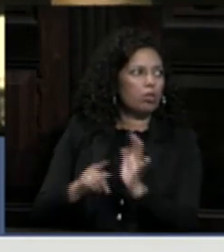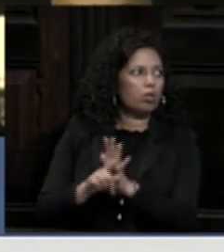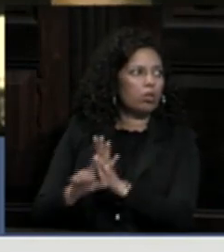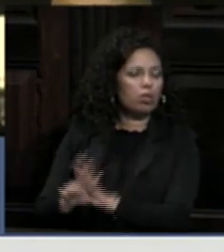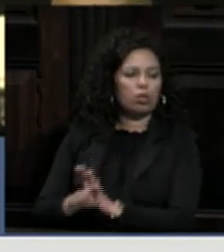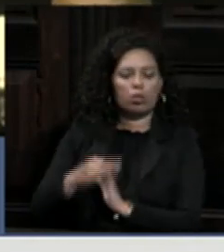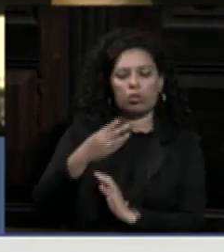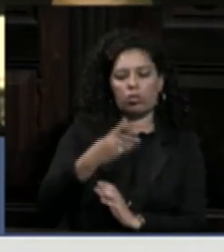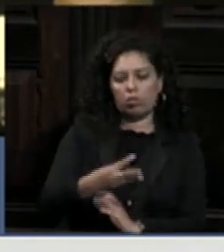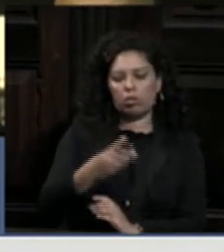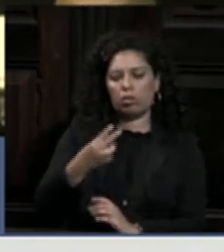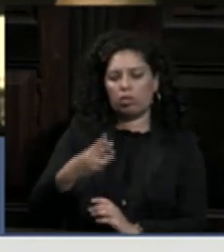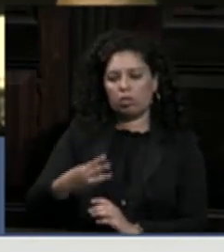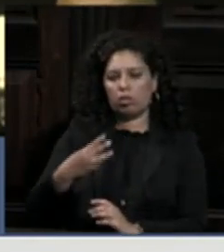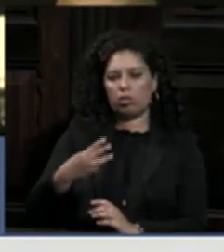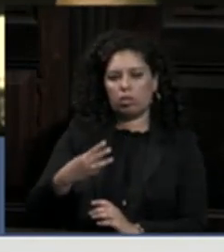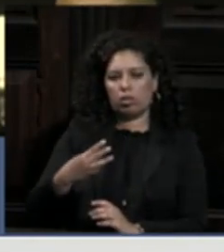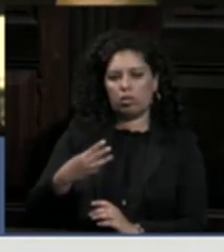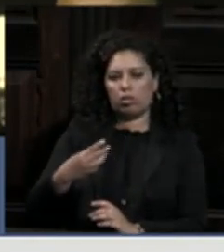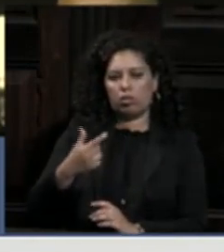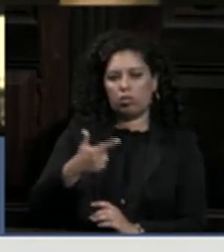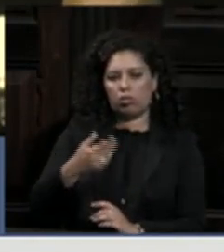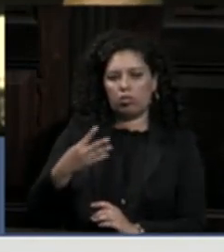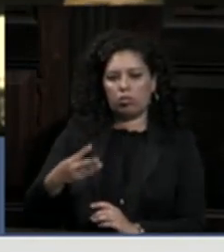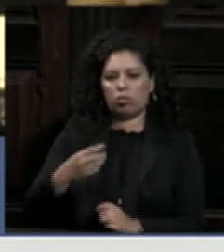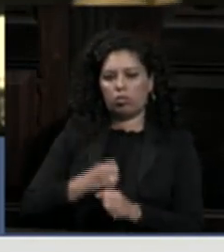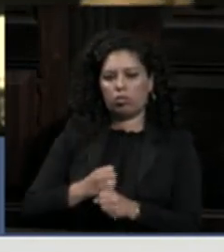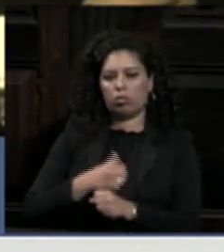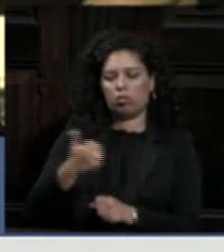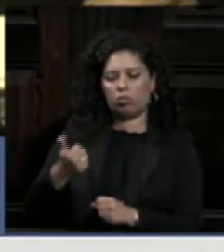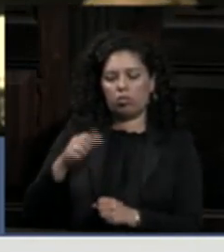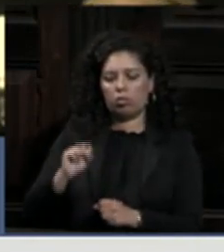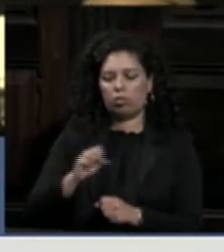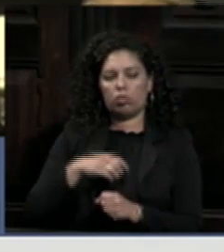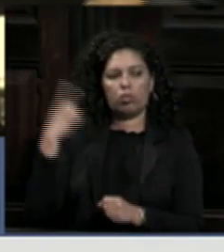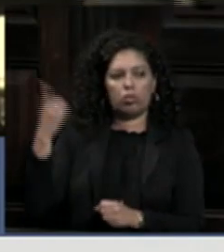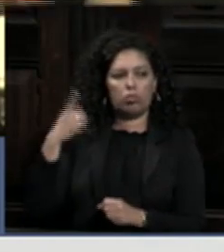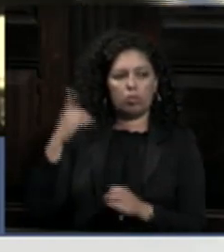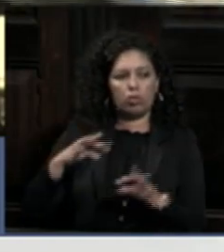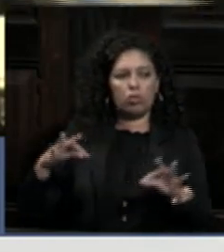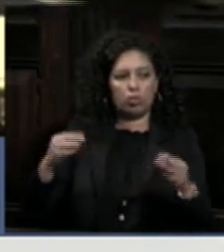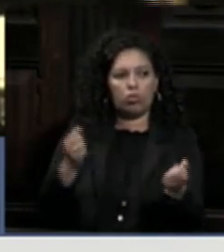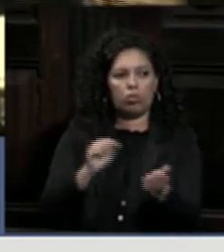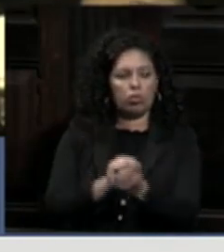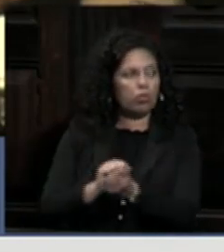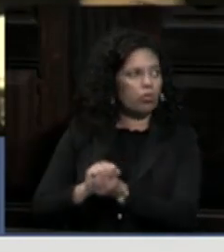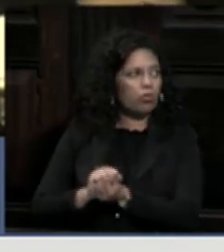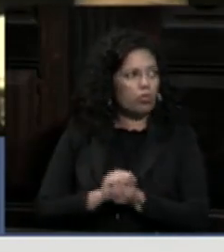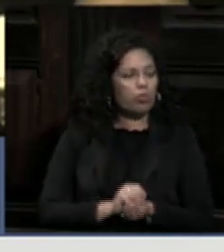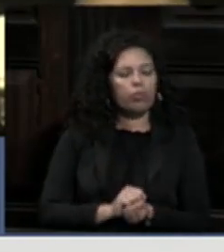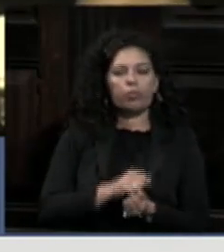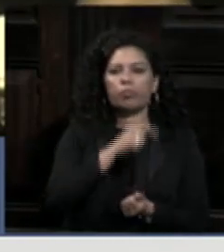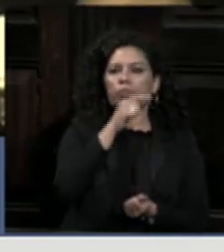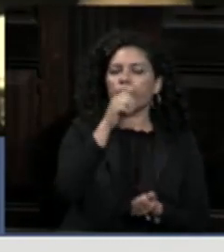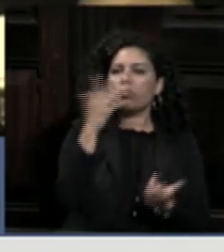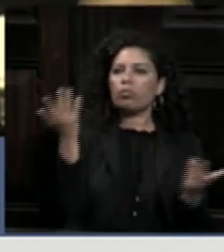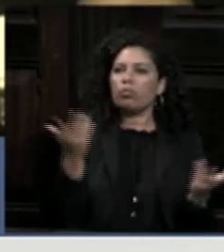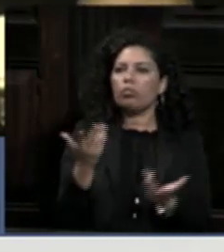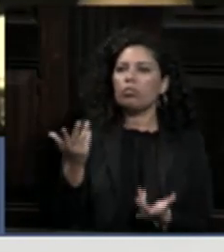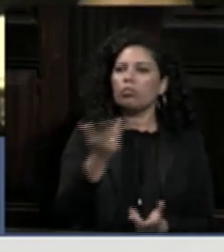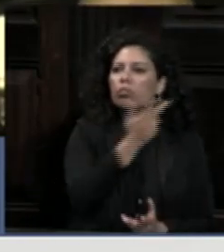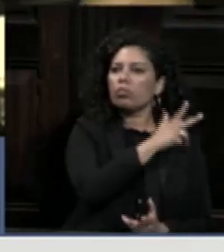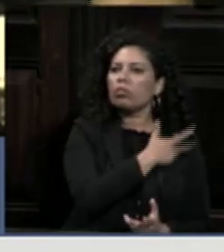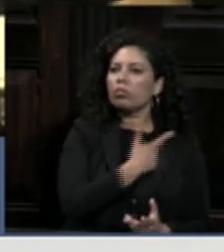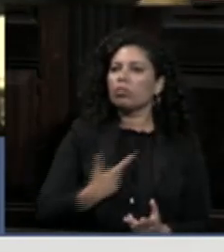4324 2018 notou julianelli seus que a própria comissão aprovada é que a inclusão na ordem do dia do pl 41